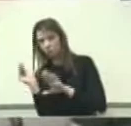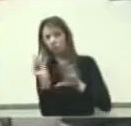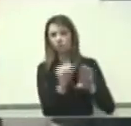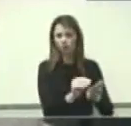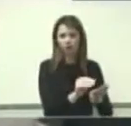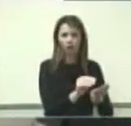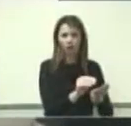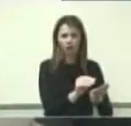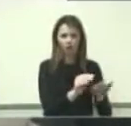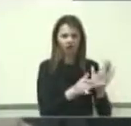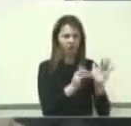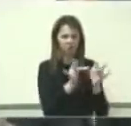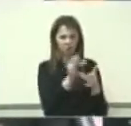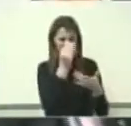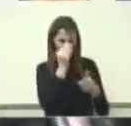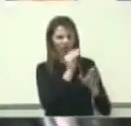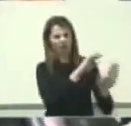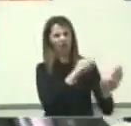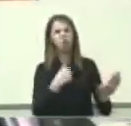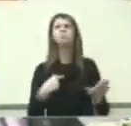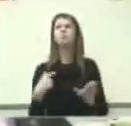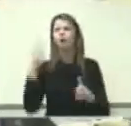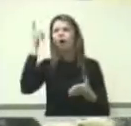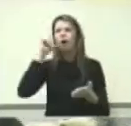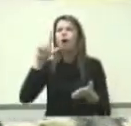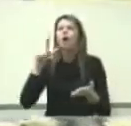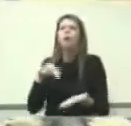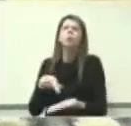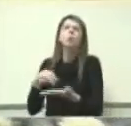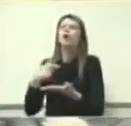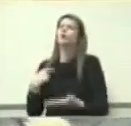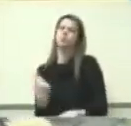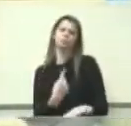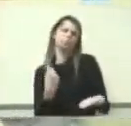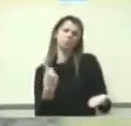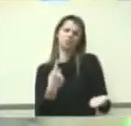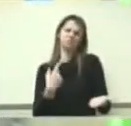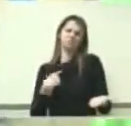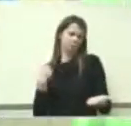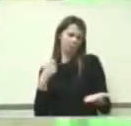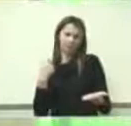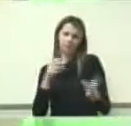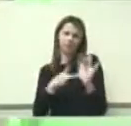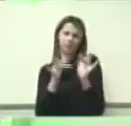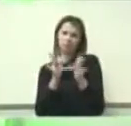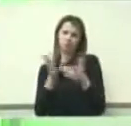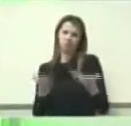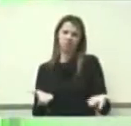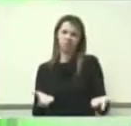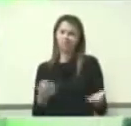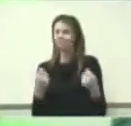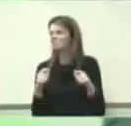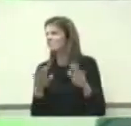achando que podemos andar e caminhar sozinhos e que não precisamos dele Como disse irmão Gilmar somos apenas